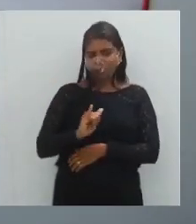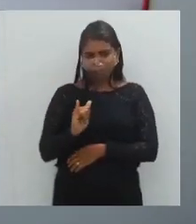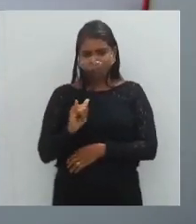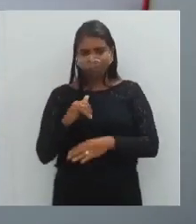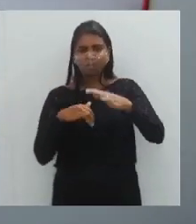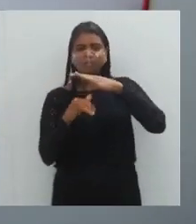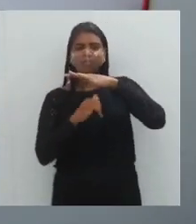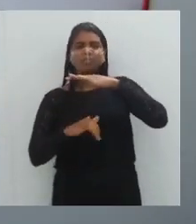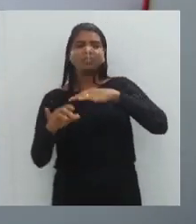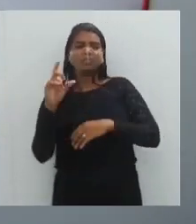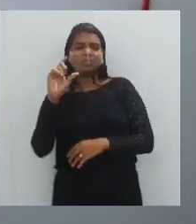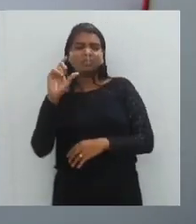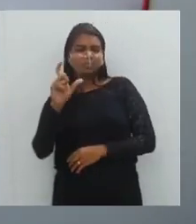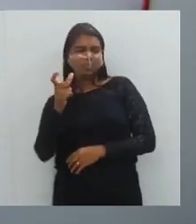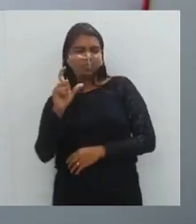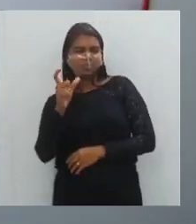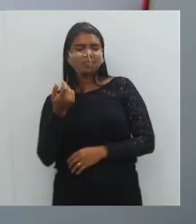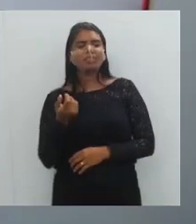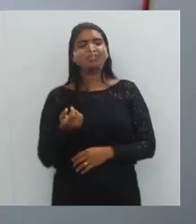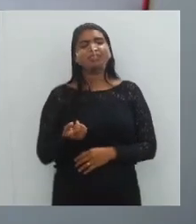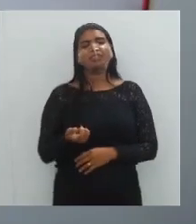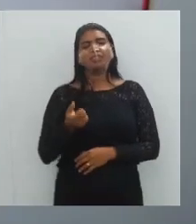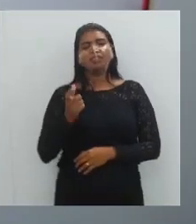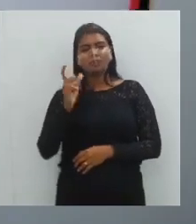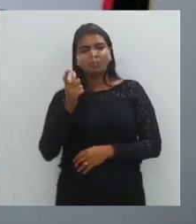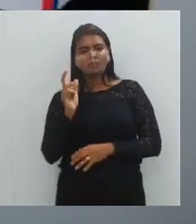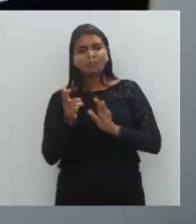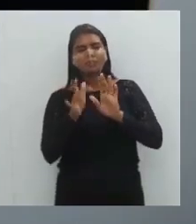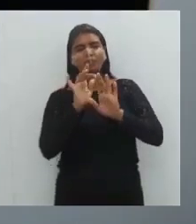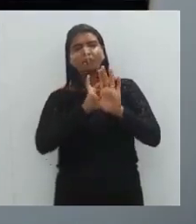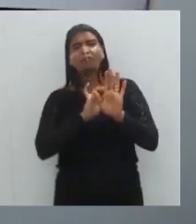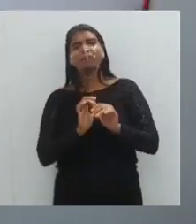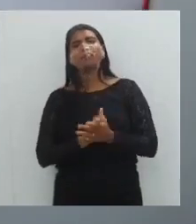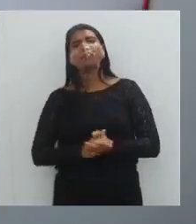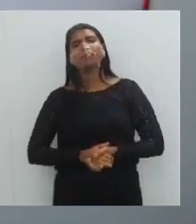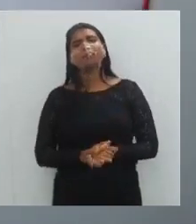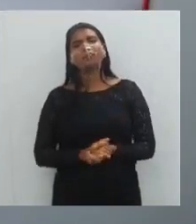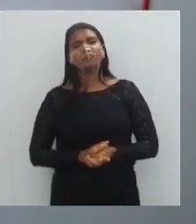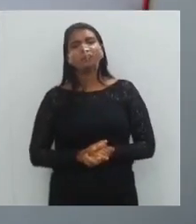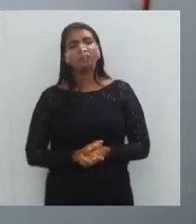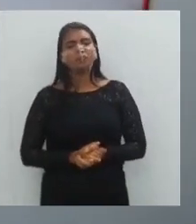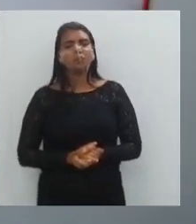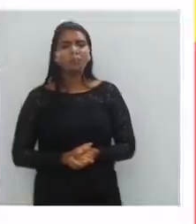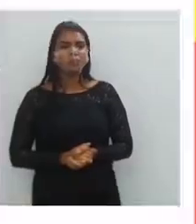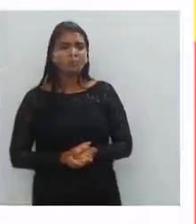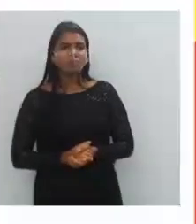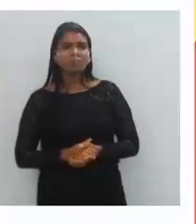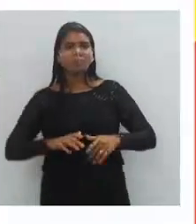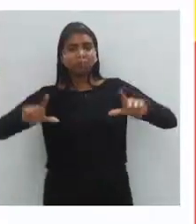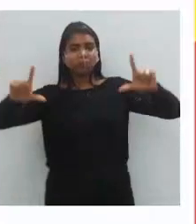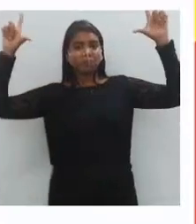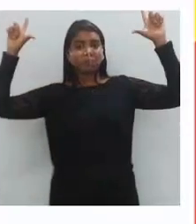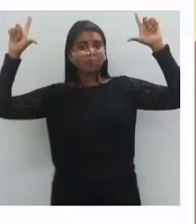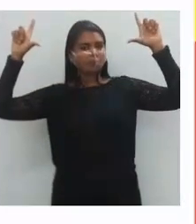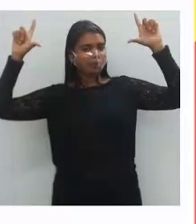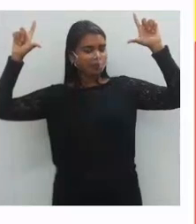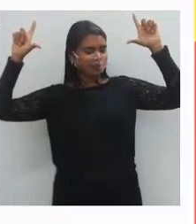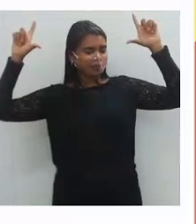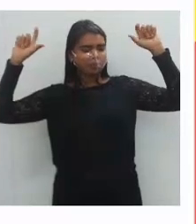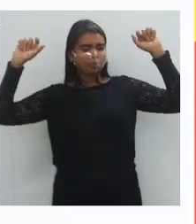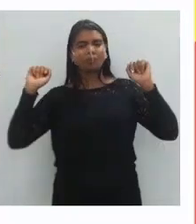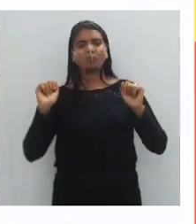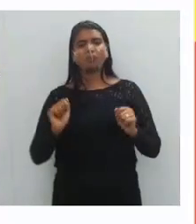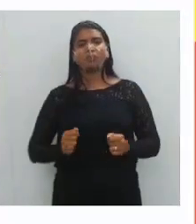na charge, né? Nós estamos diante de uma charge. E aí a questão é, corta para o slide,